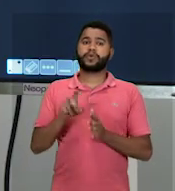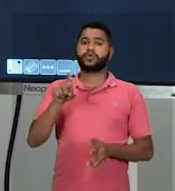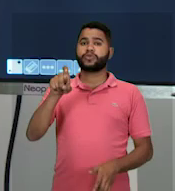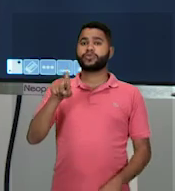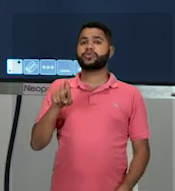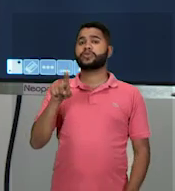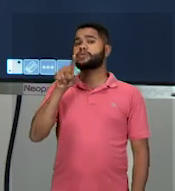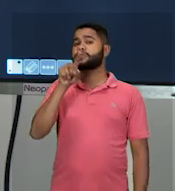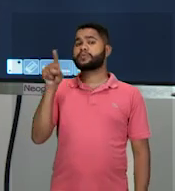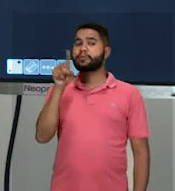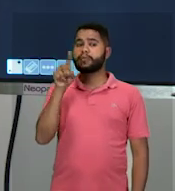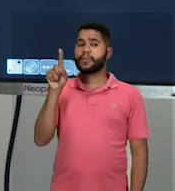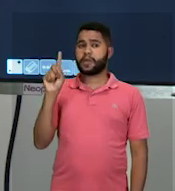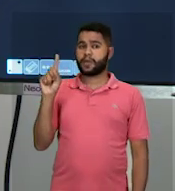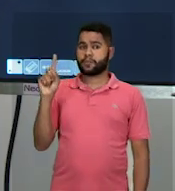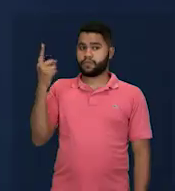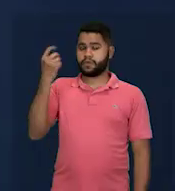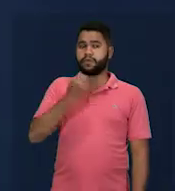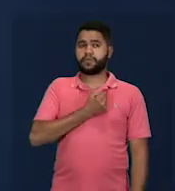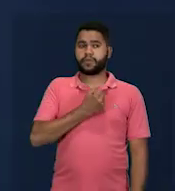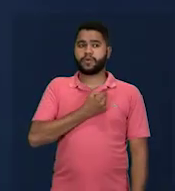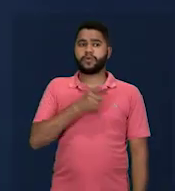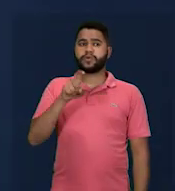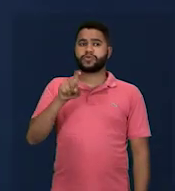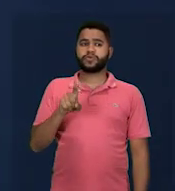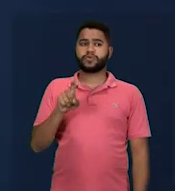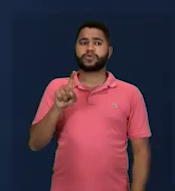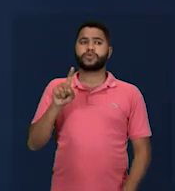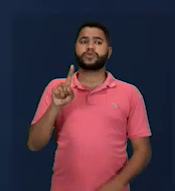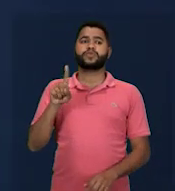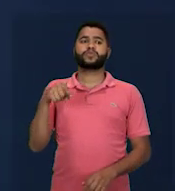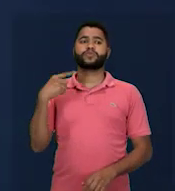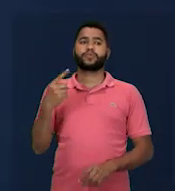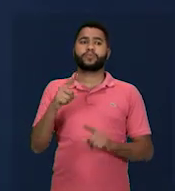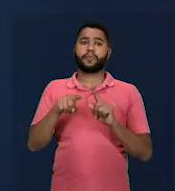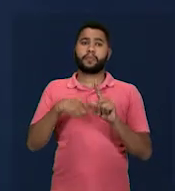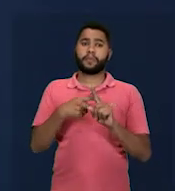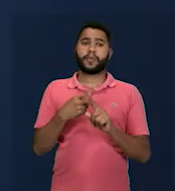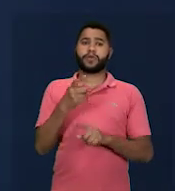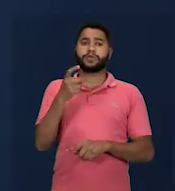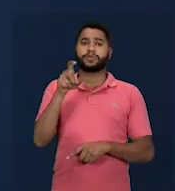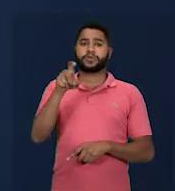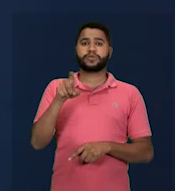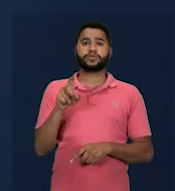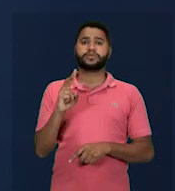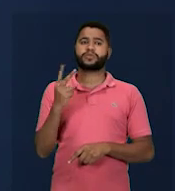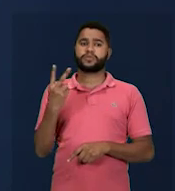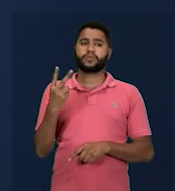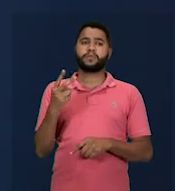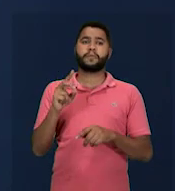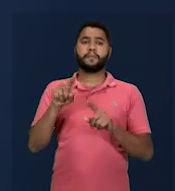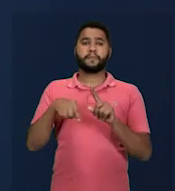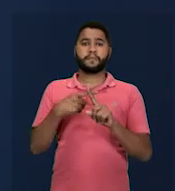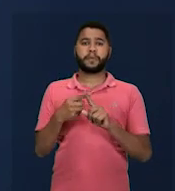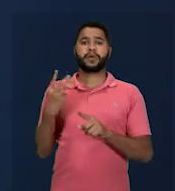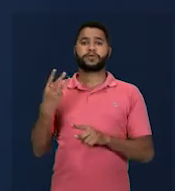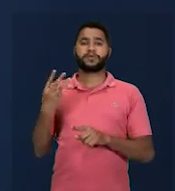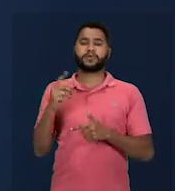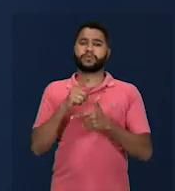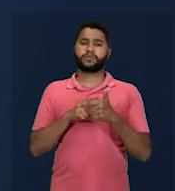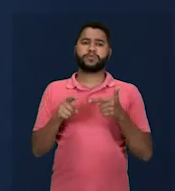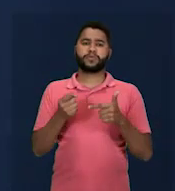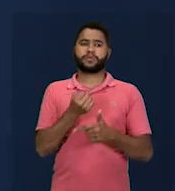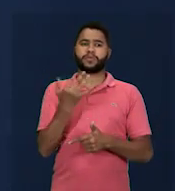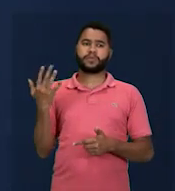barra. É o primeiro valor x1, mais o segundo valor x2, mais o terceiro, dividido pela quantidade, que no